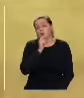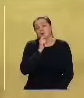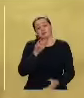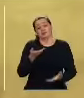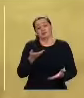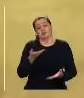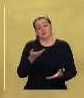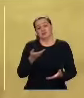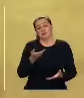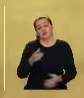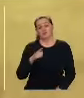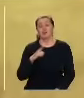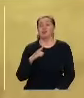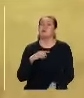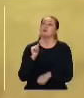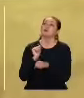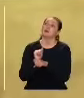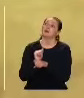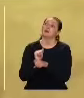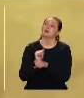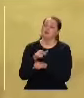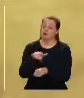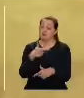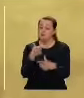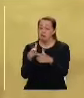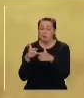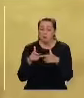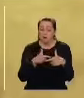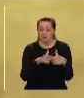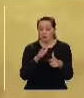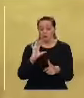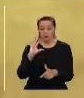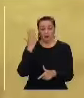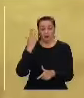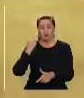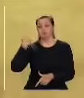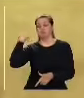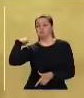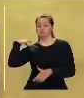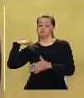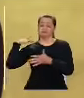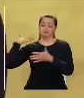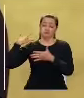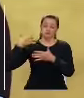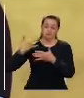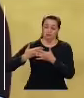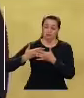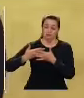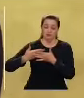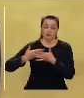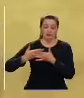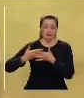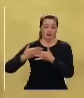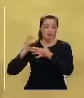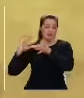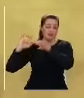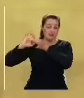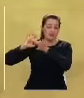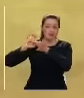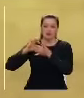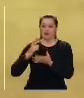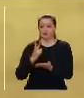ali, girando em torno dos problemas que aconteceu no passado, e aos seus olhos não vai